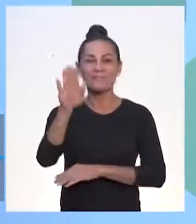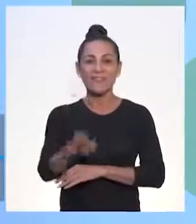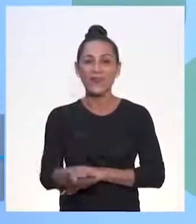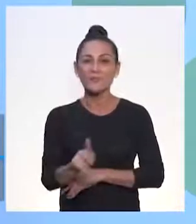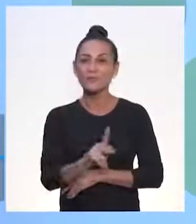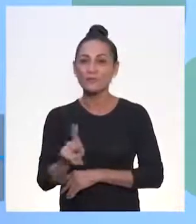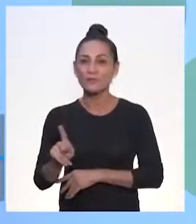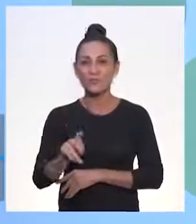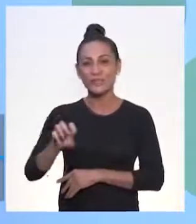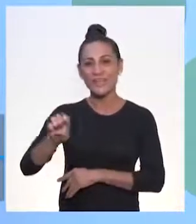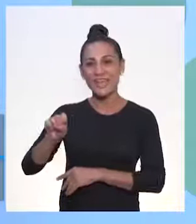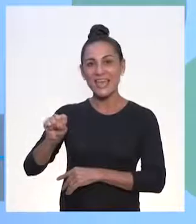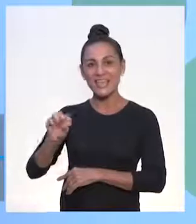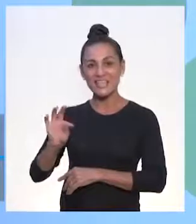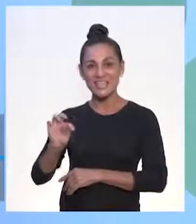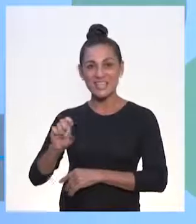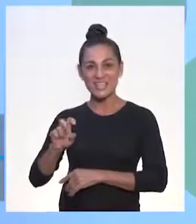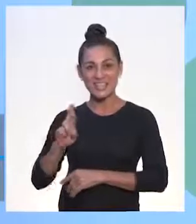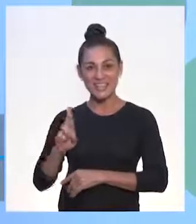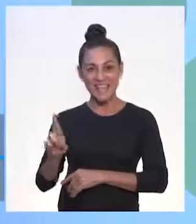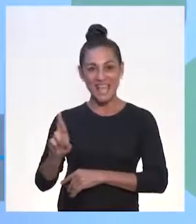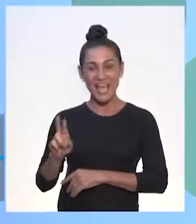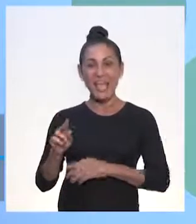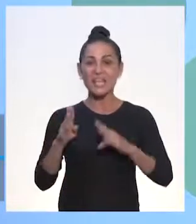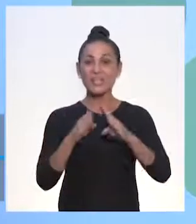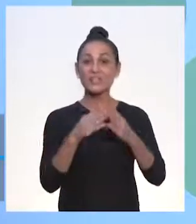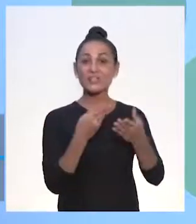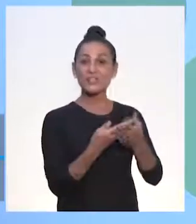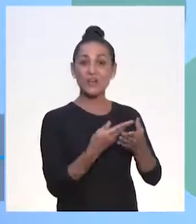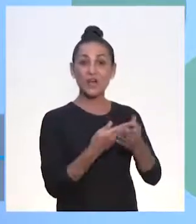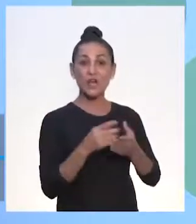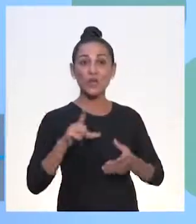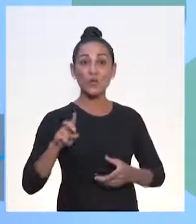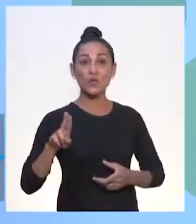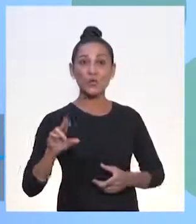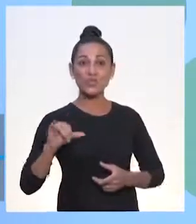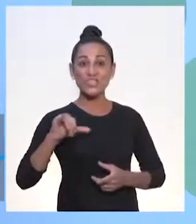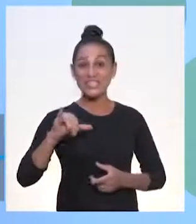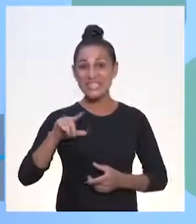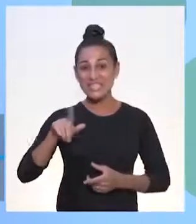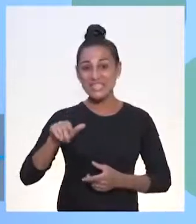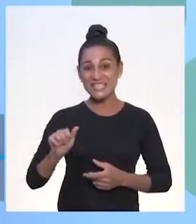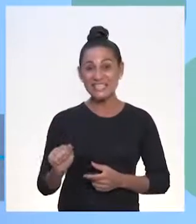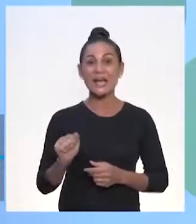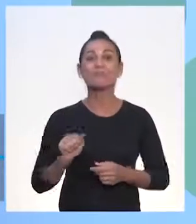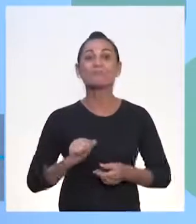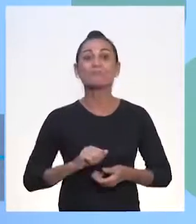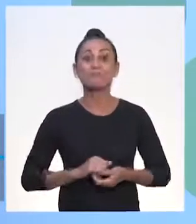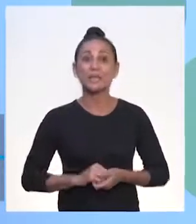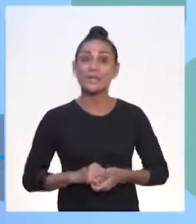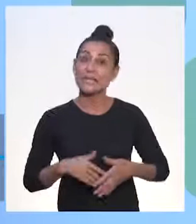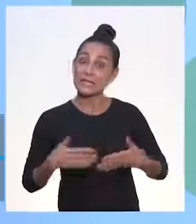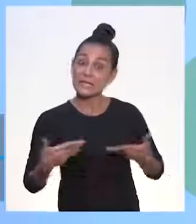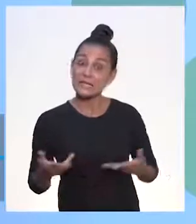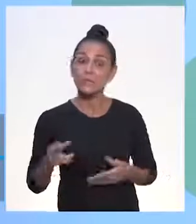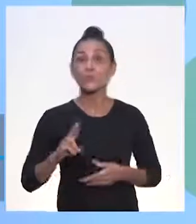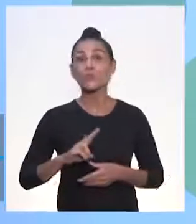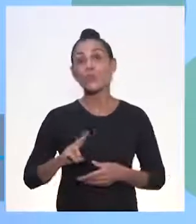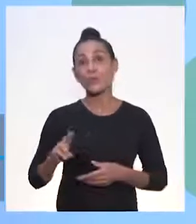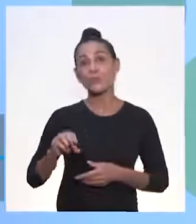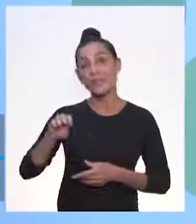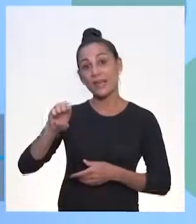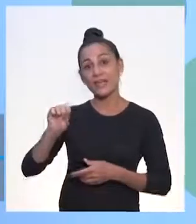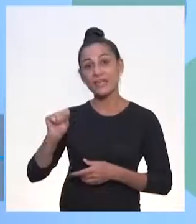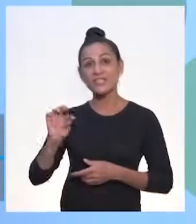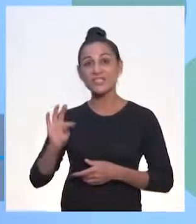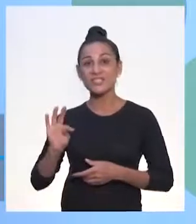professora Esther, lá da escola, professora Luzia de Queiroz e Oliveira, tá? Em nome da Esther, boa tarde